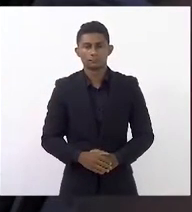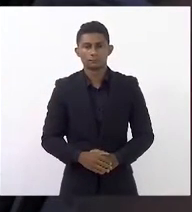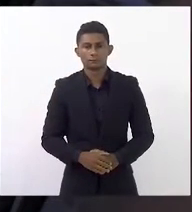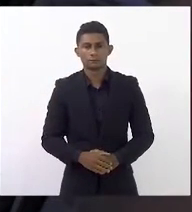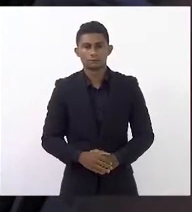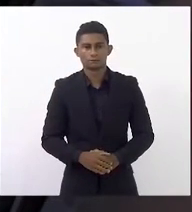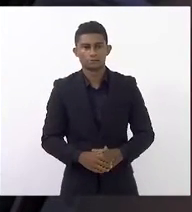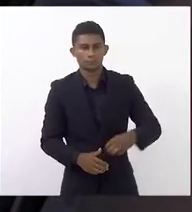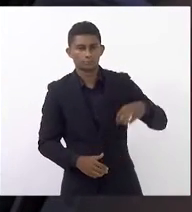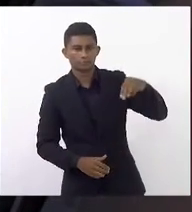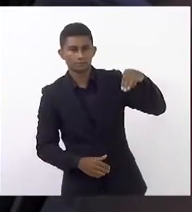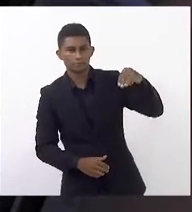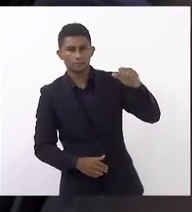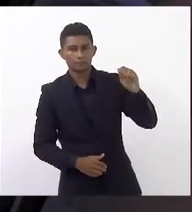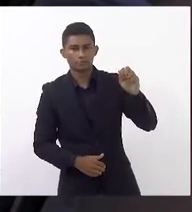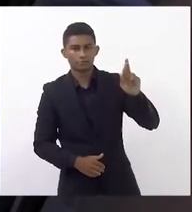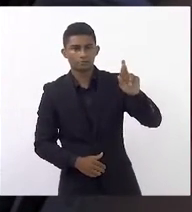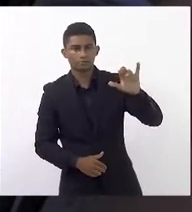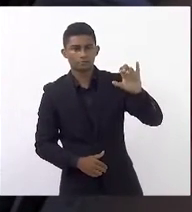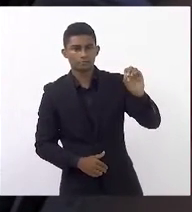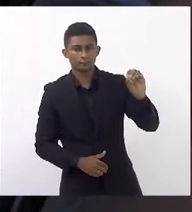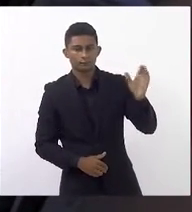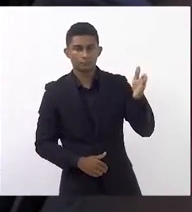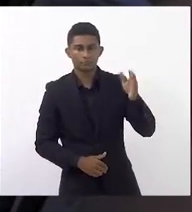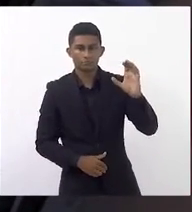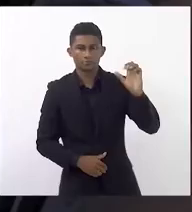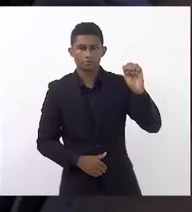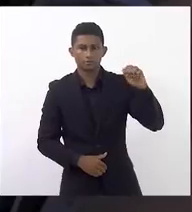Deputado Márcio Canella.